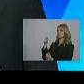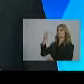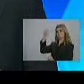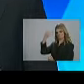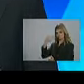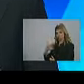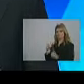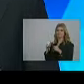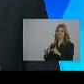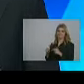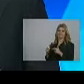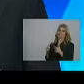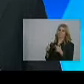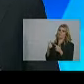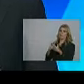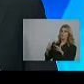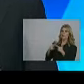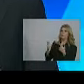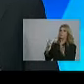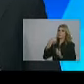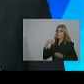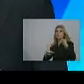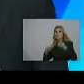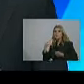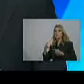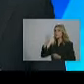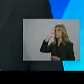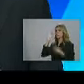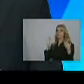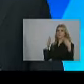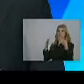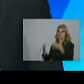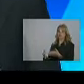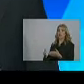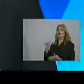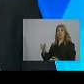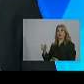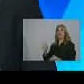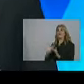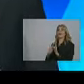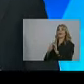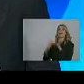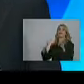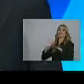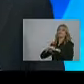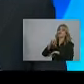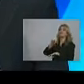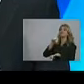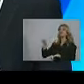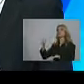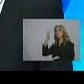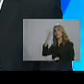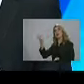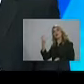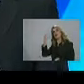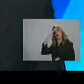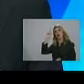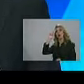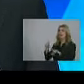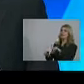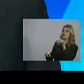colocação. Eu entendo que nessa discussão o que deve ser prioridade é a liberdade de escolha do usuário pelo meio